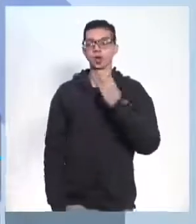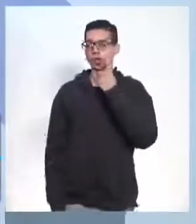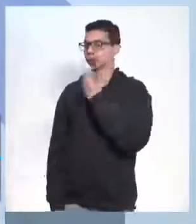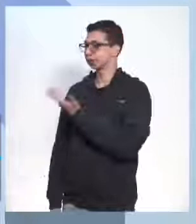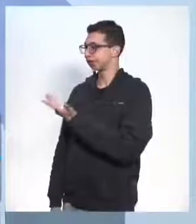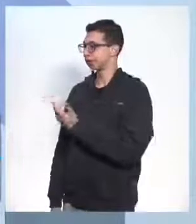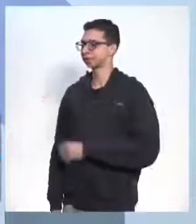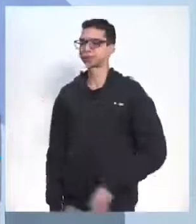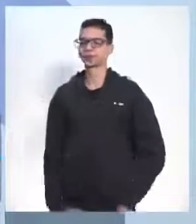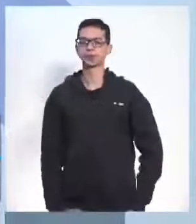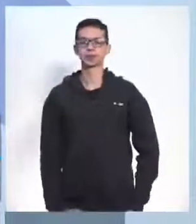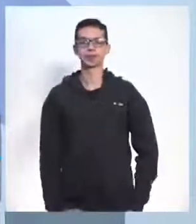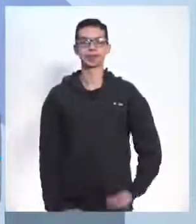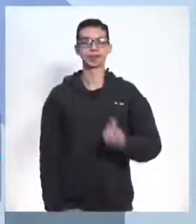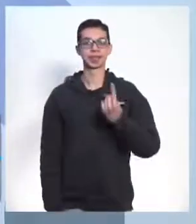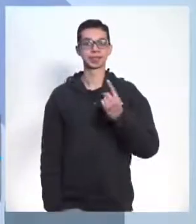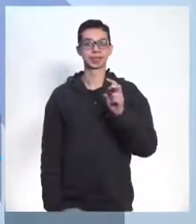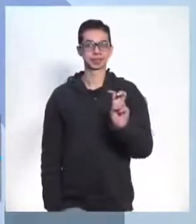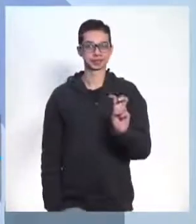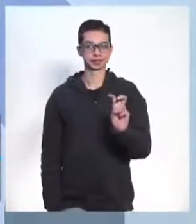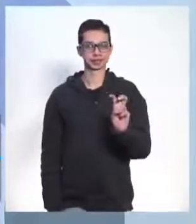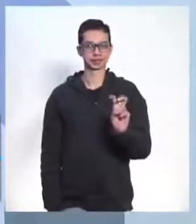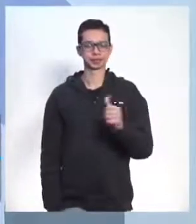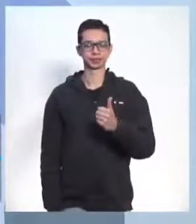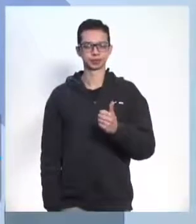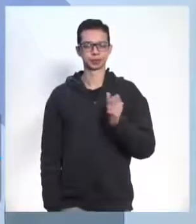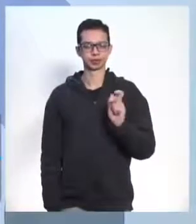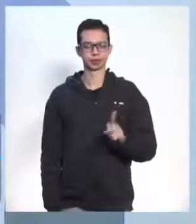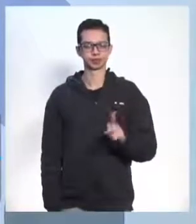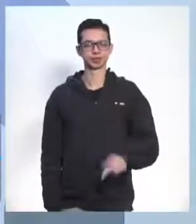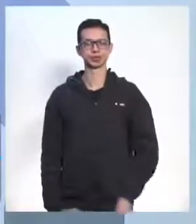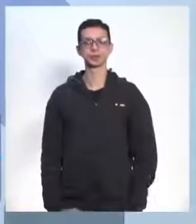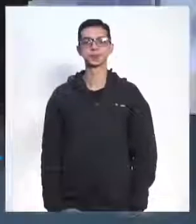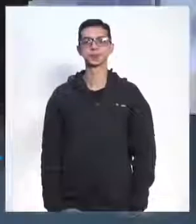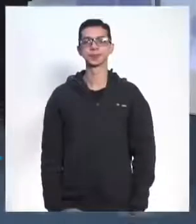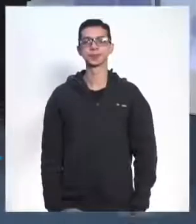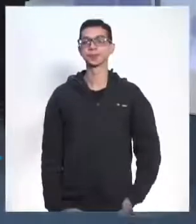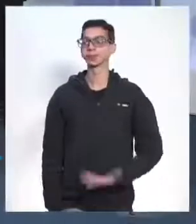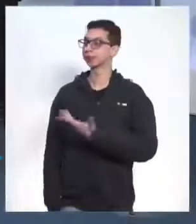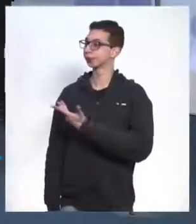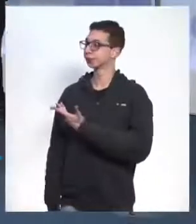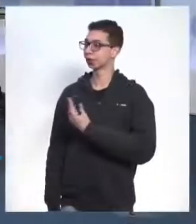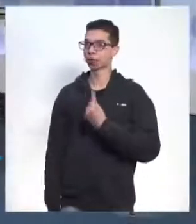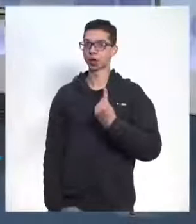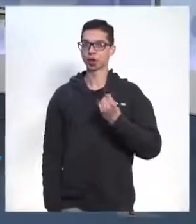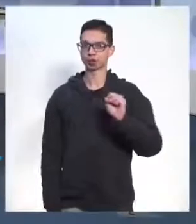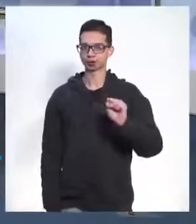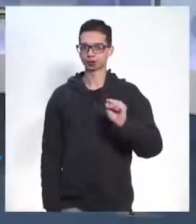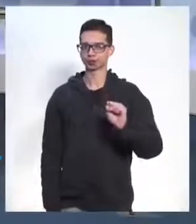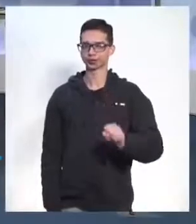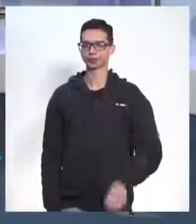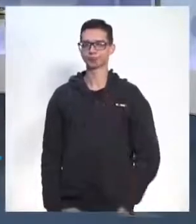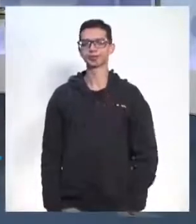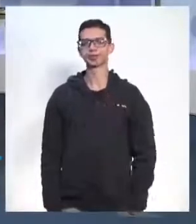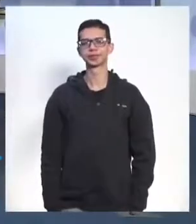15. Ok. Espera aí, que acabou as fichinhas aqui. O 18.